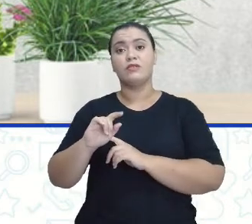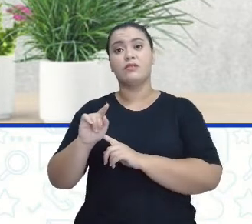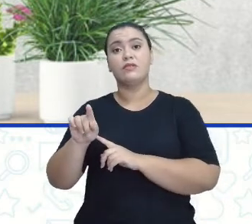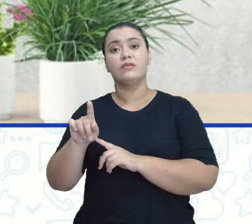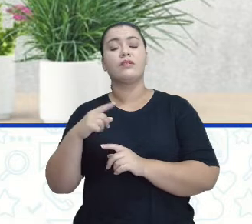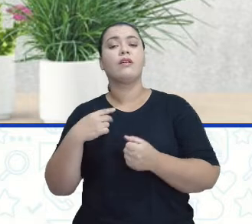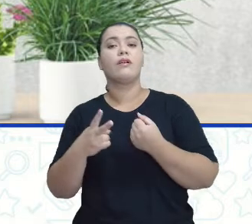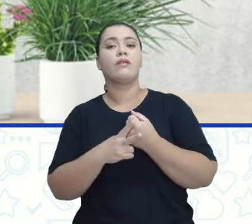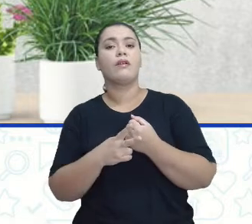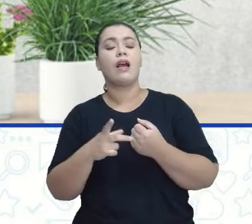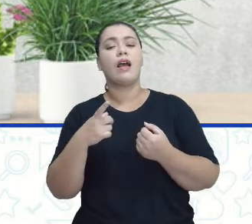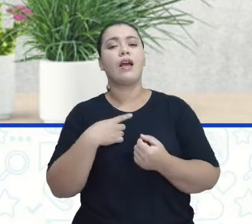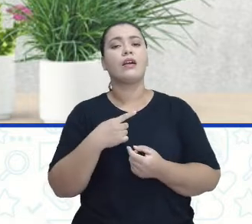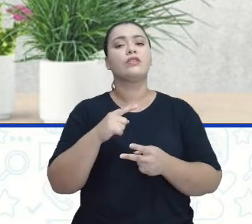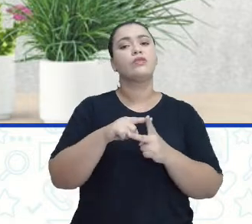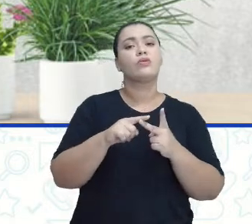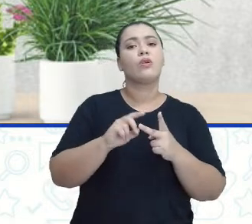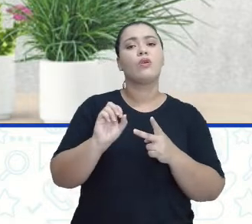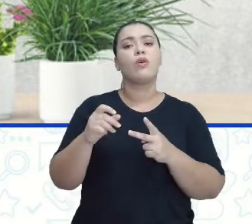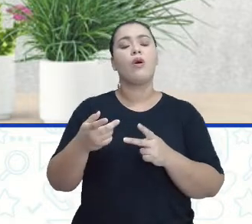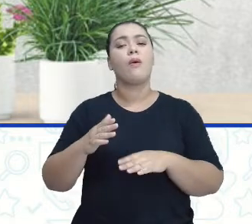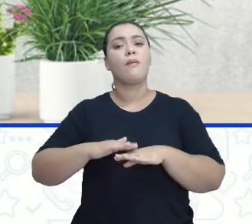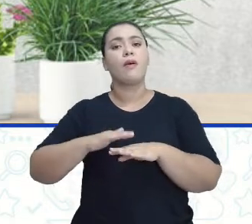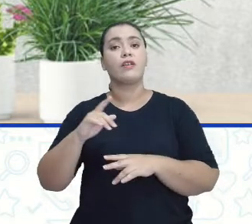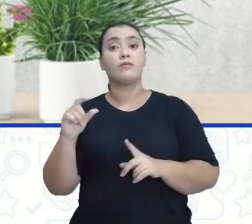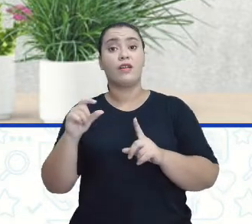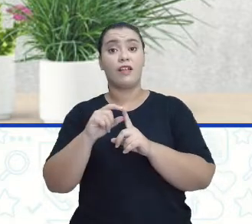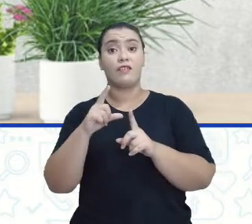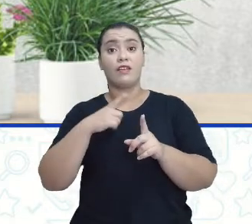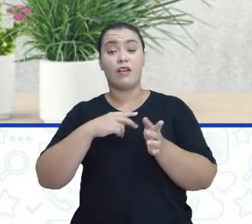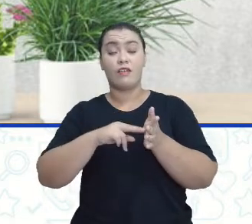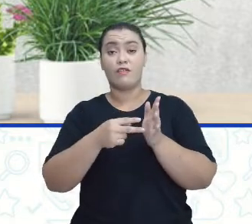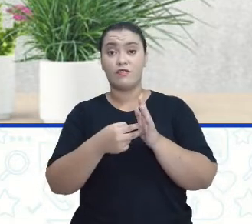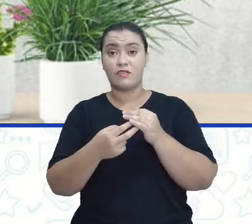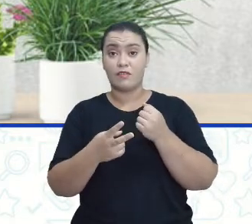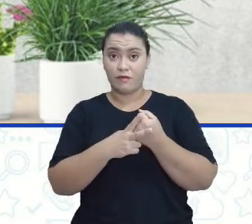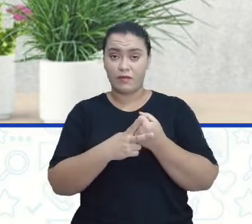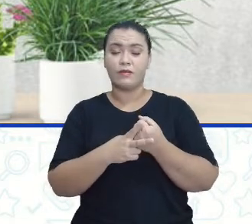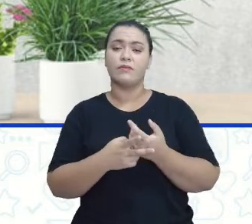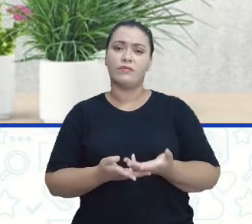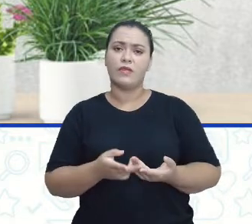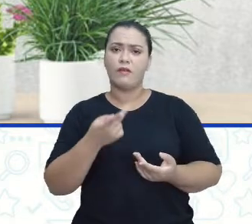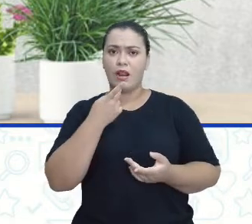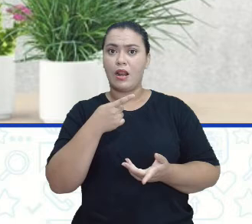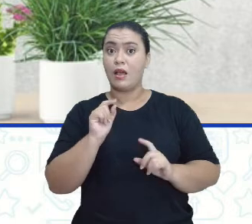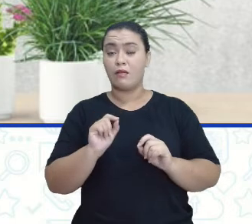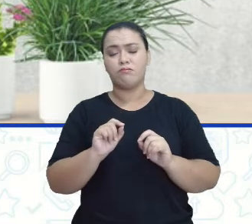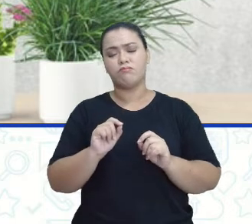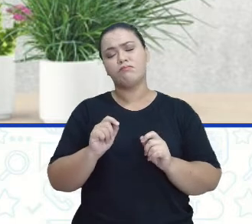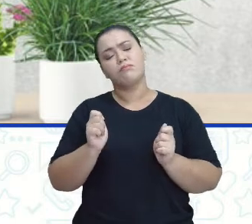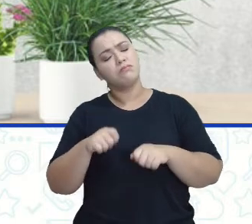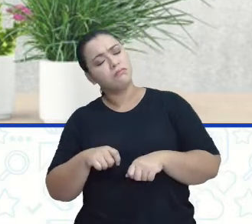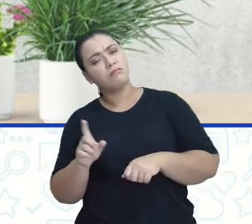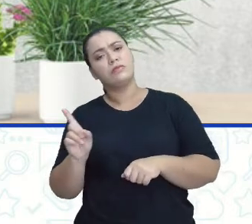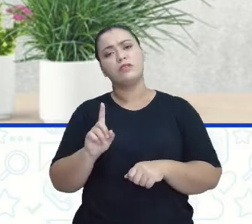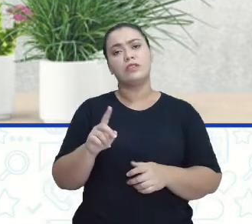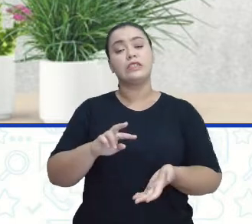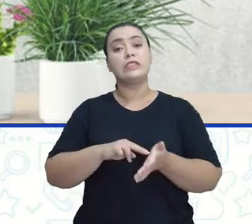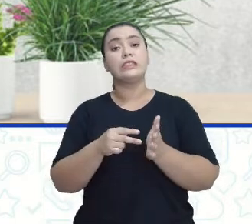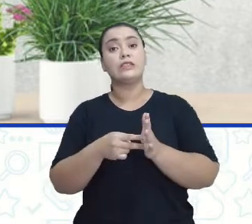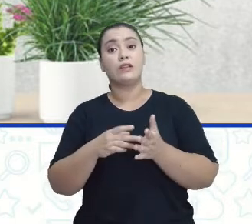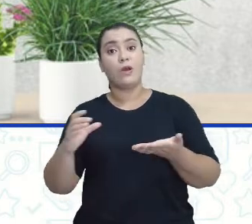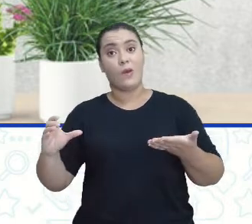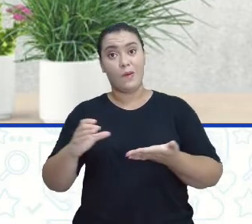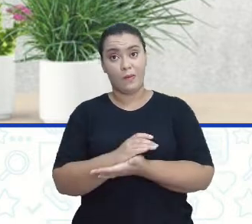por duas ou mais palavras que tem a função de um verbo e que pode não apresentar um sentido completo. Já